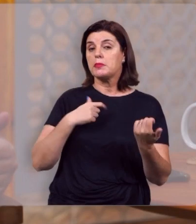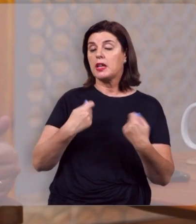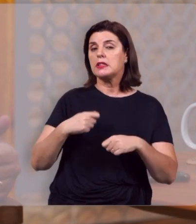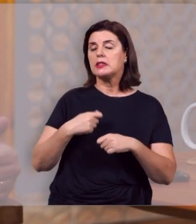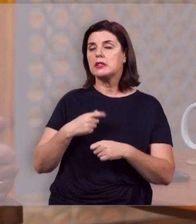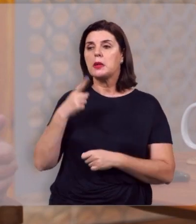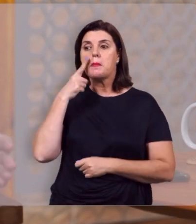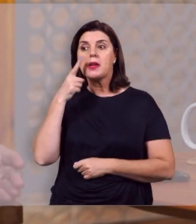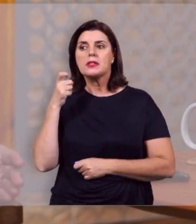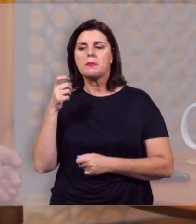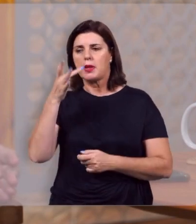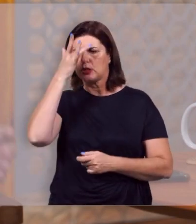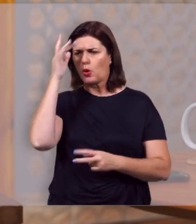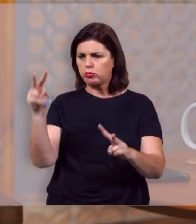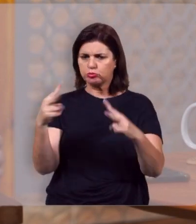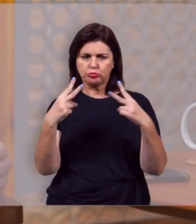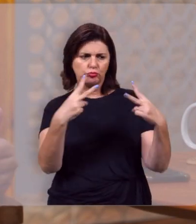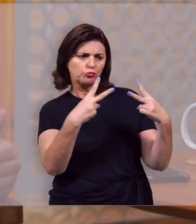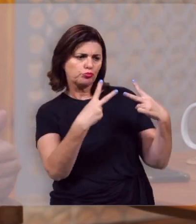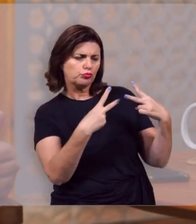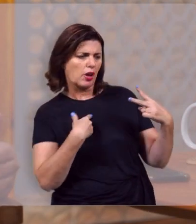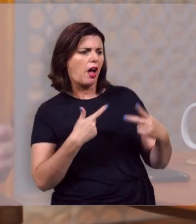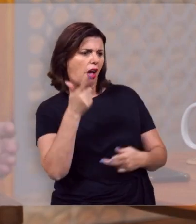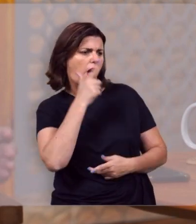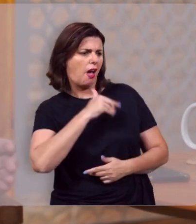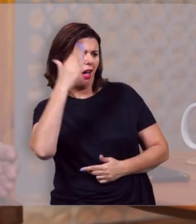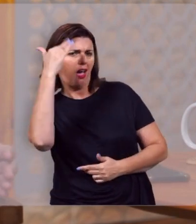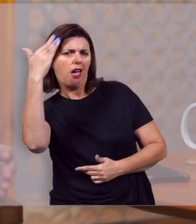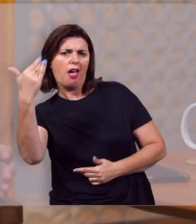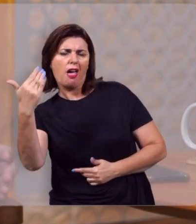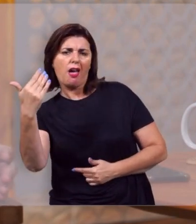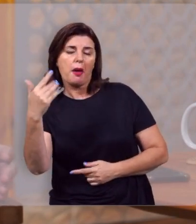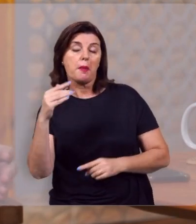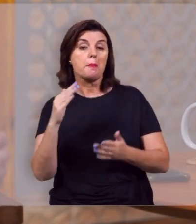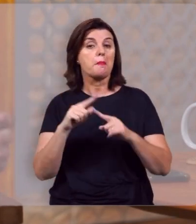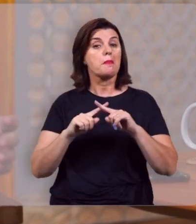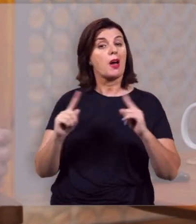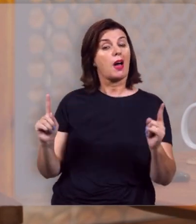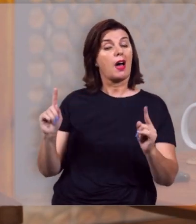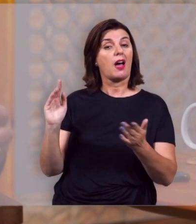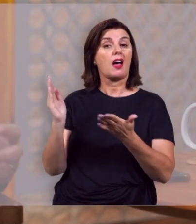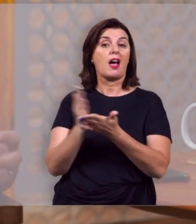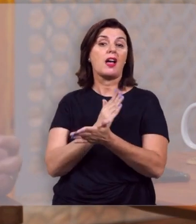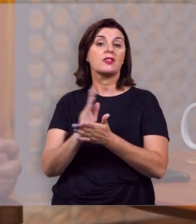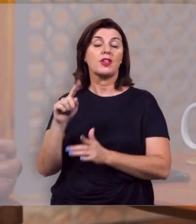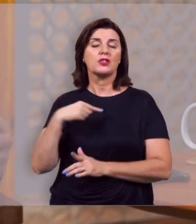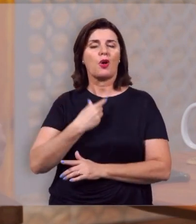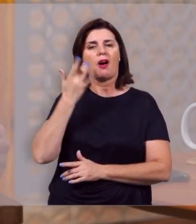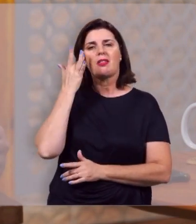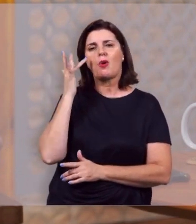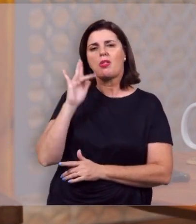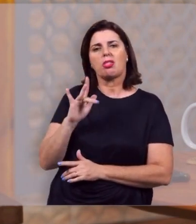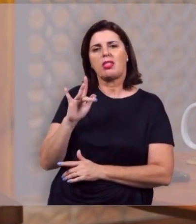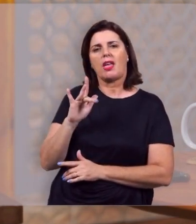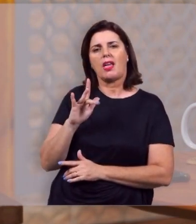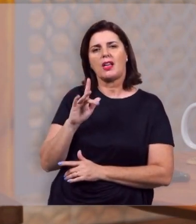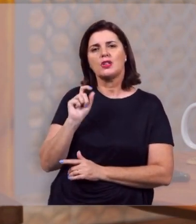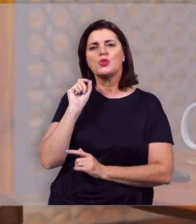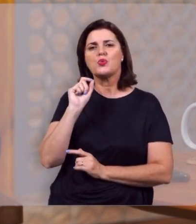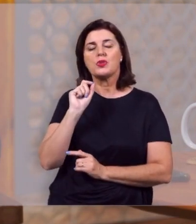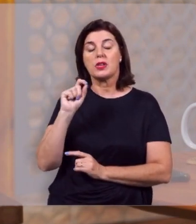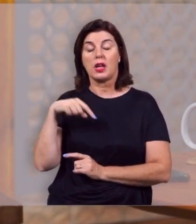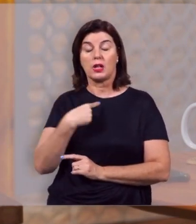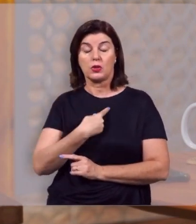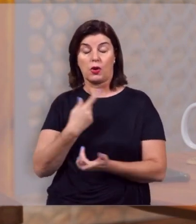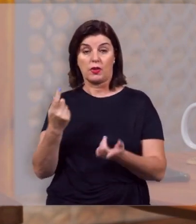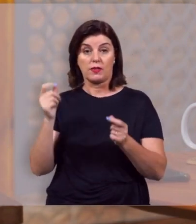ser percebidos assim. Agora, o que muitas vezes nós não entendemos é que aquilo que